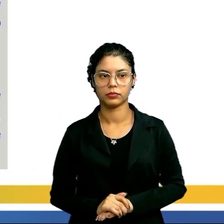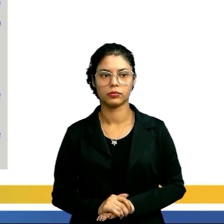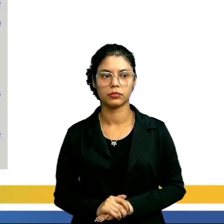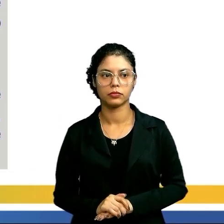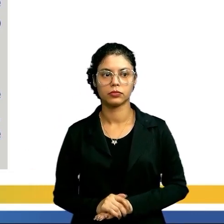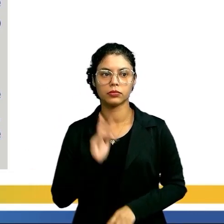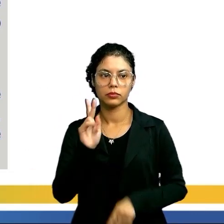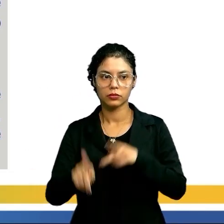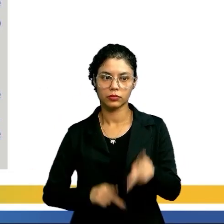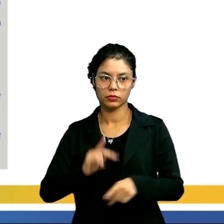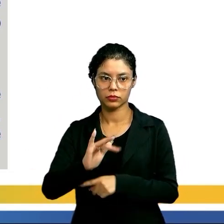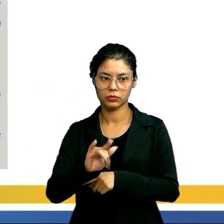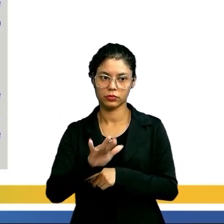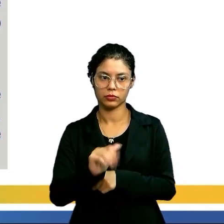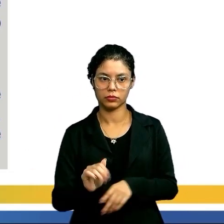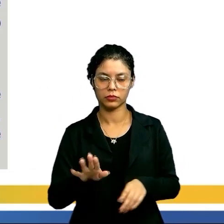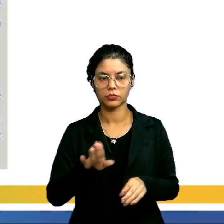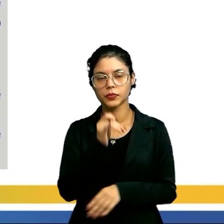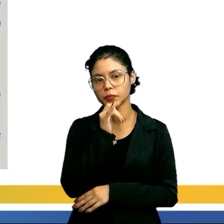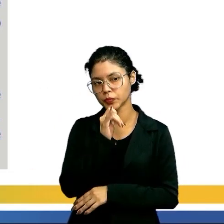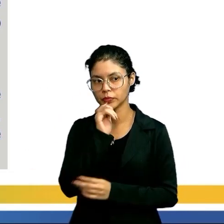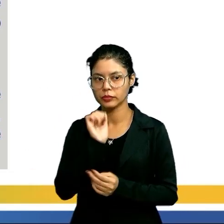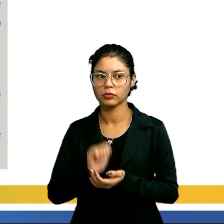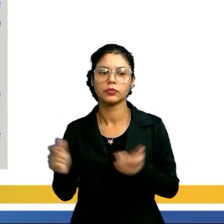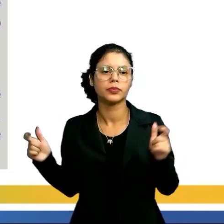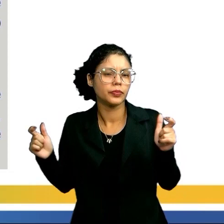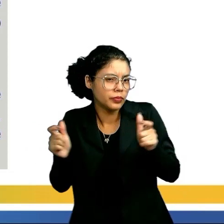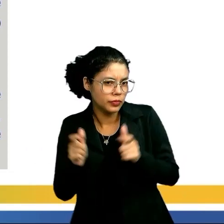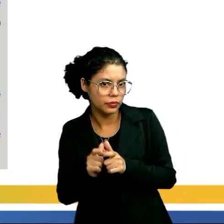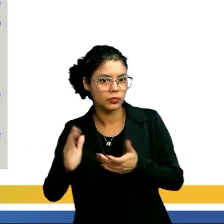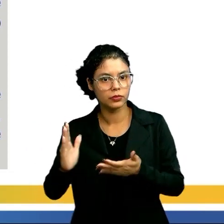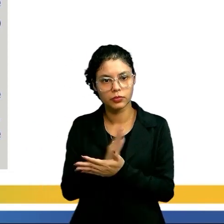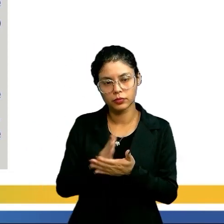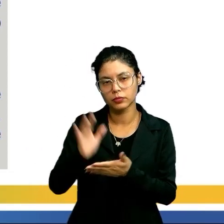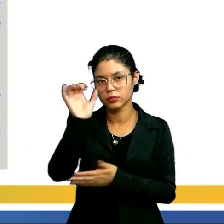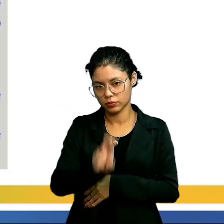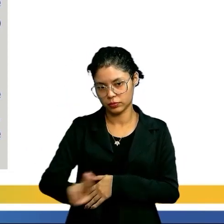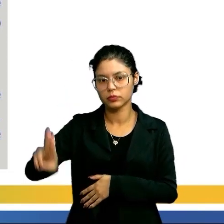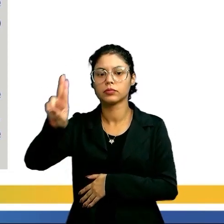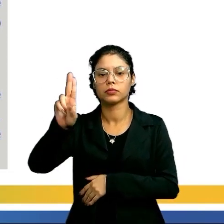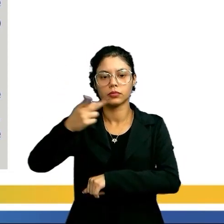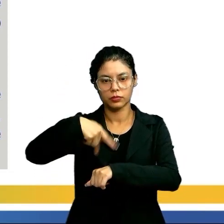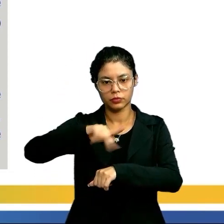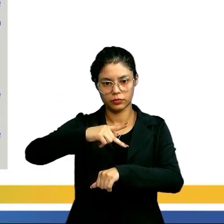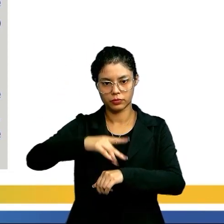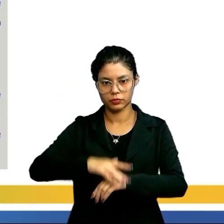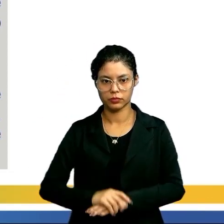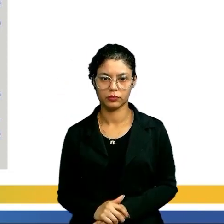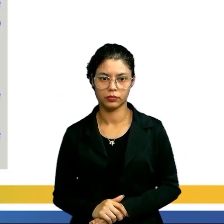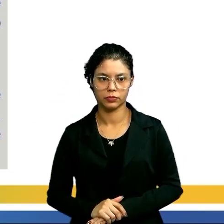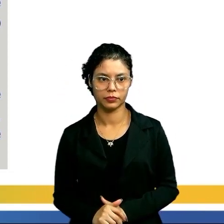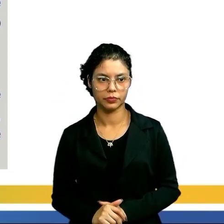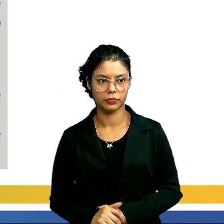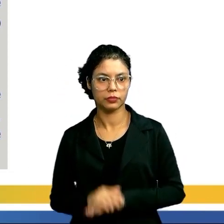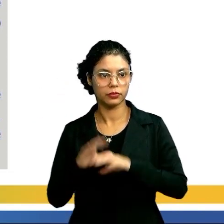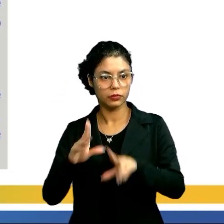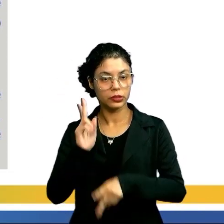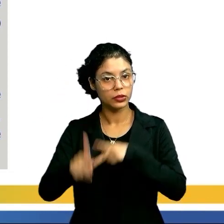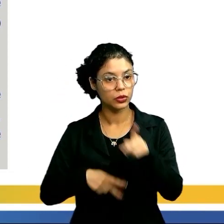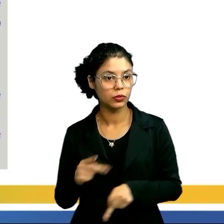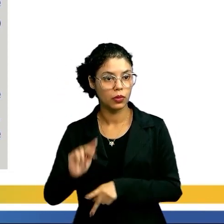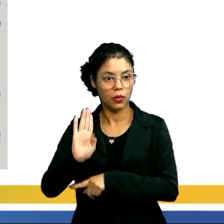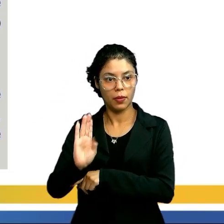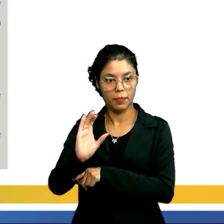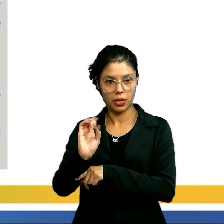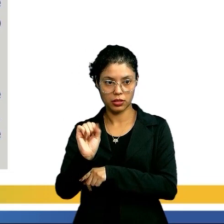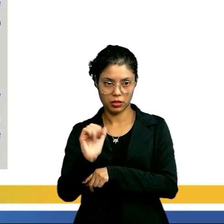local. Os povos ciganos, por exemplo, são minorias nacionais em alguns países europeus, assim